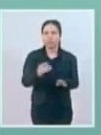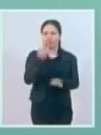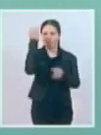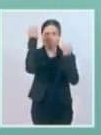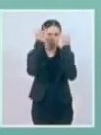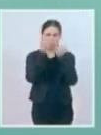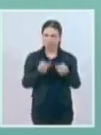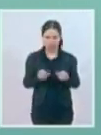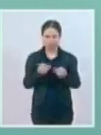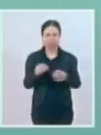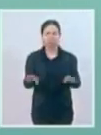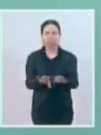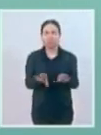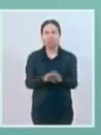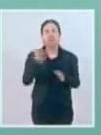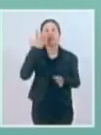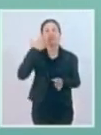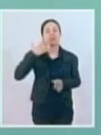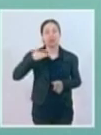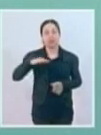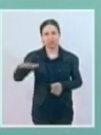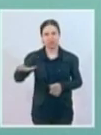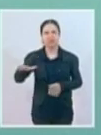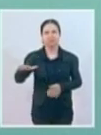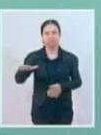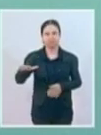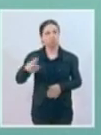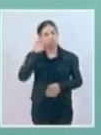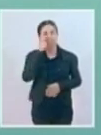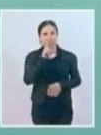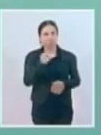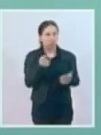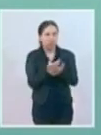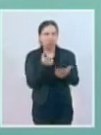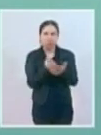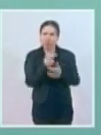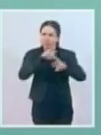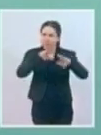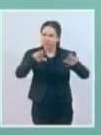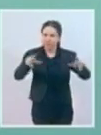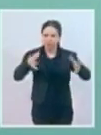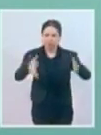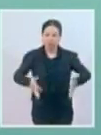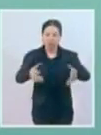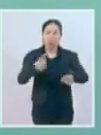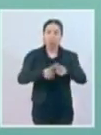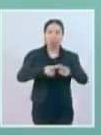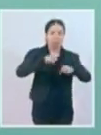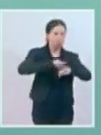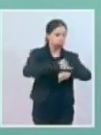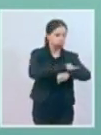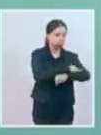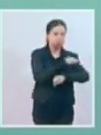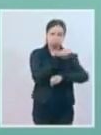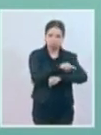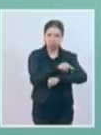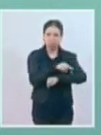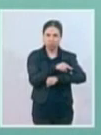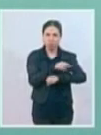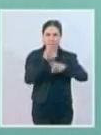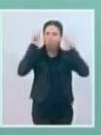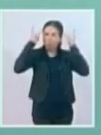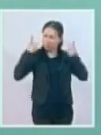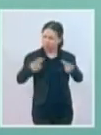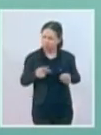e as crianças. E as crianças, nós conseguimos isso ali, porque a pessoa obesa, ela, por mais que o atendimento seja humanizado, por mais